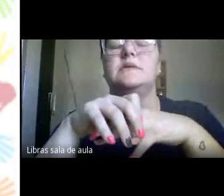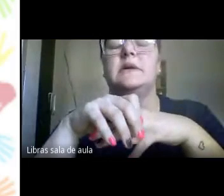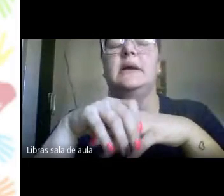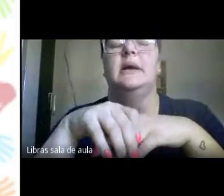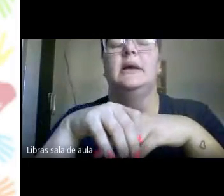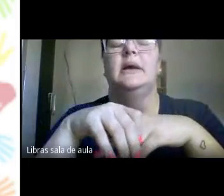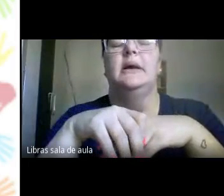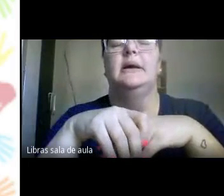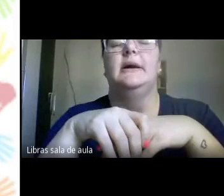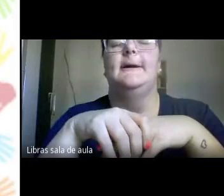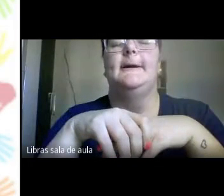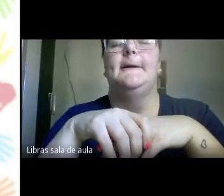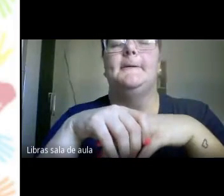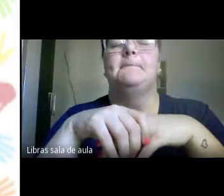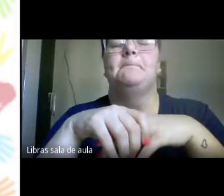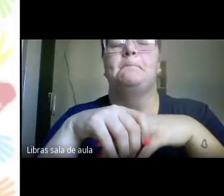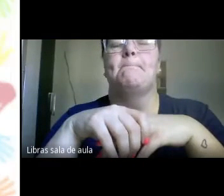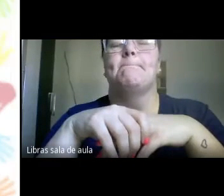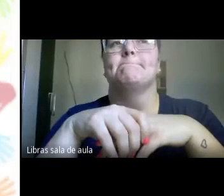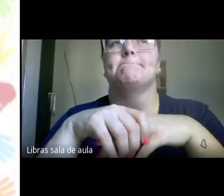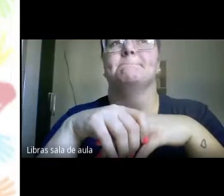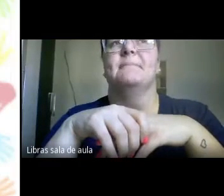alunos